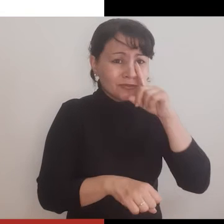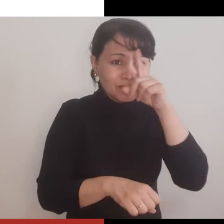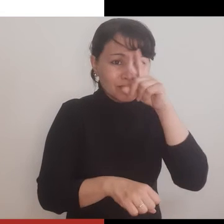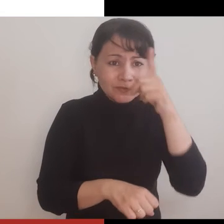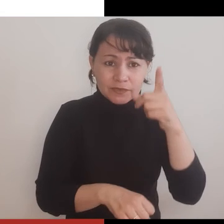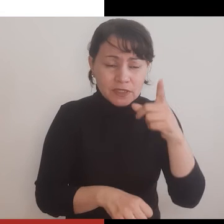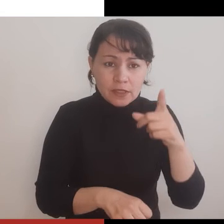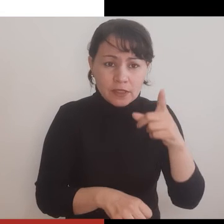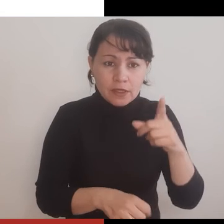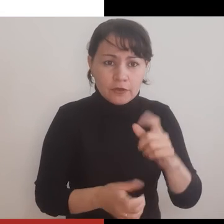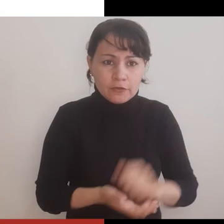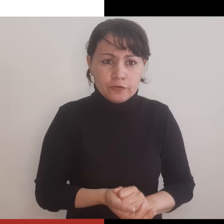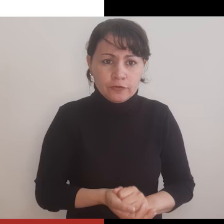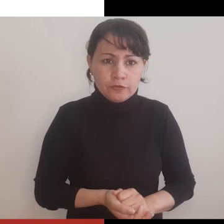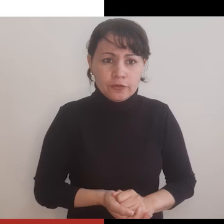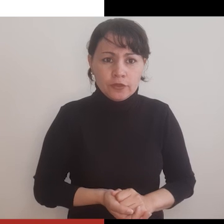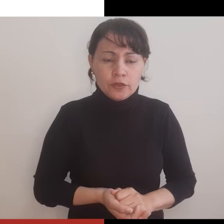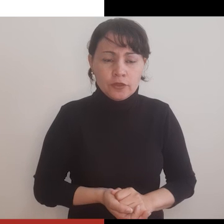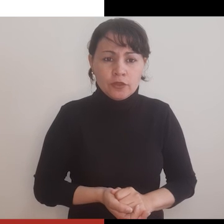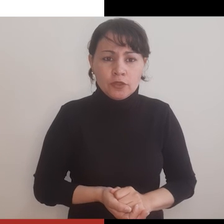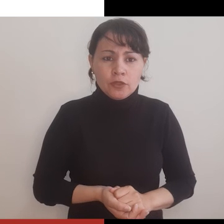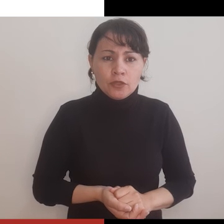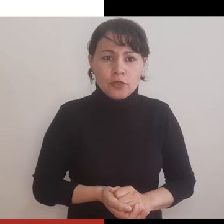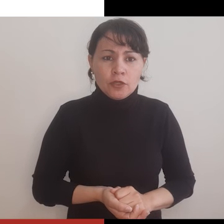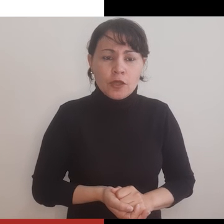ali